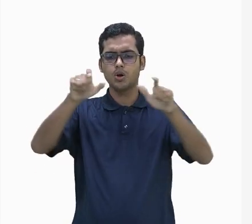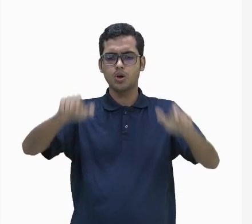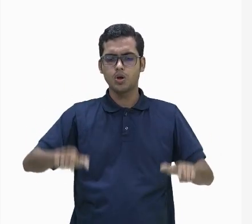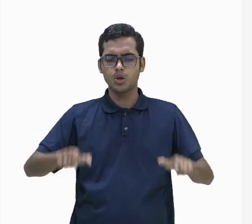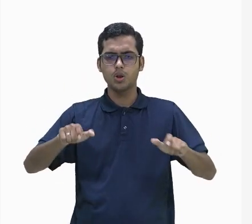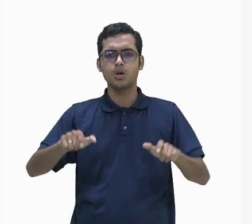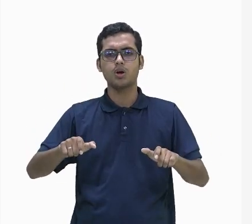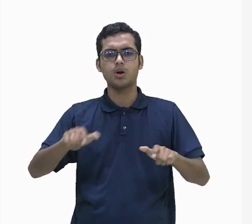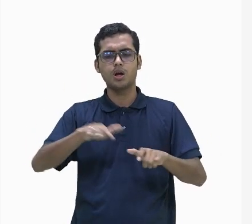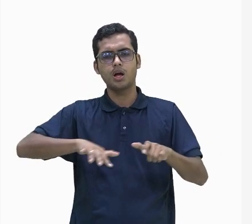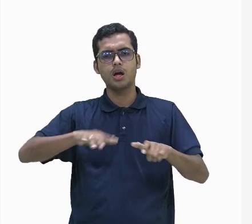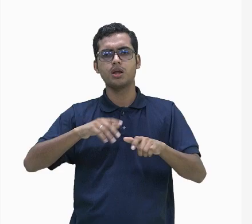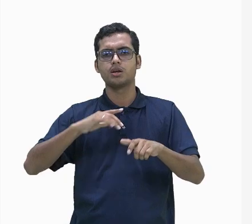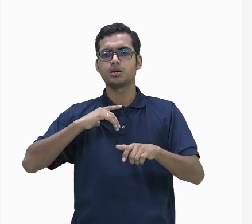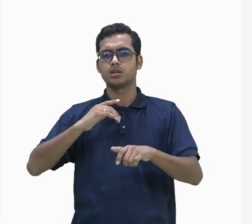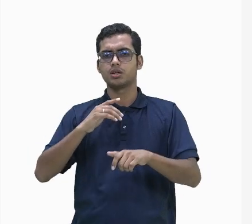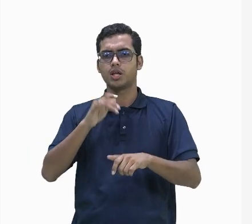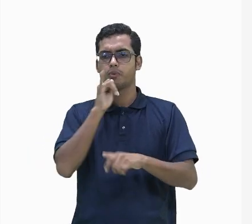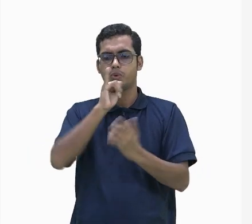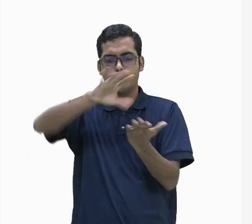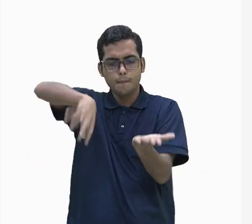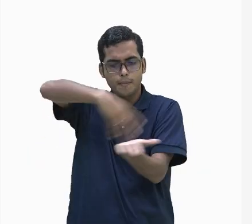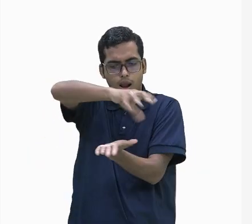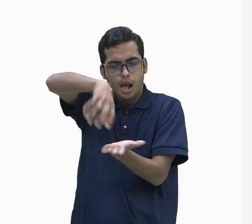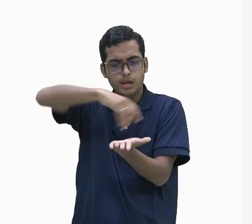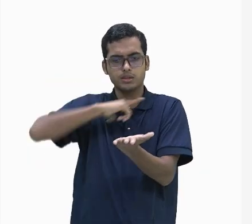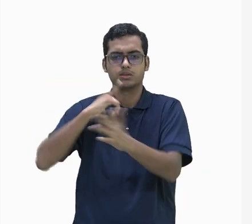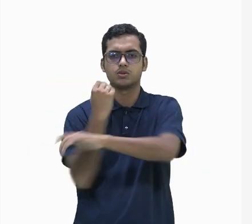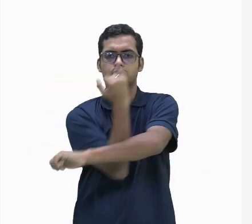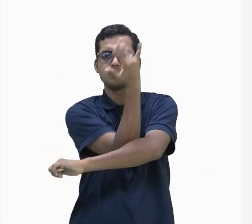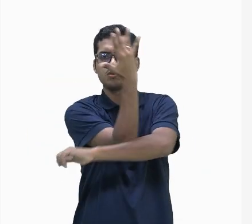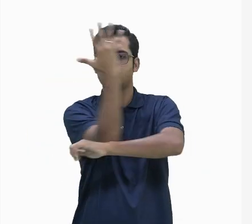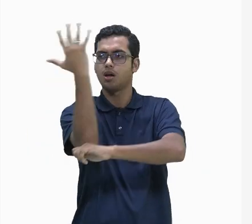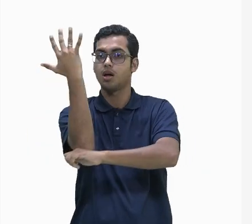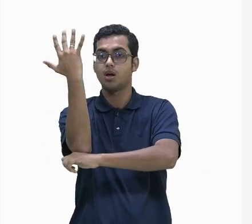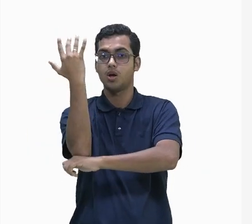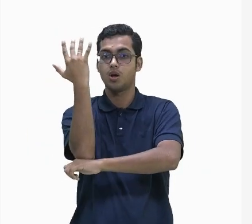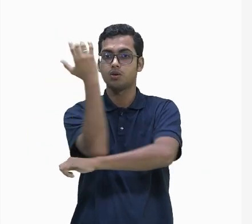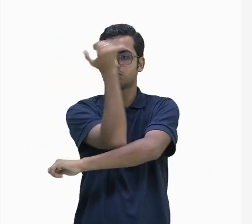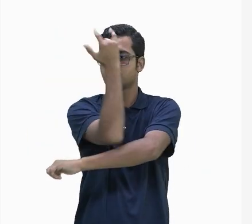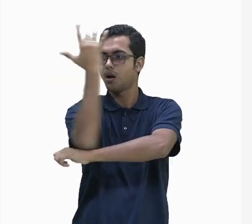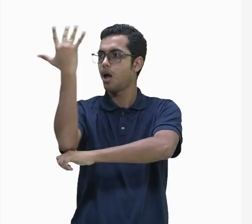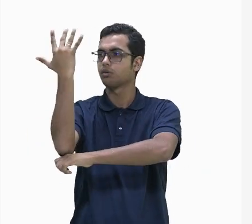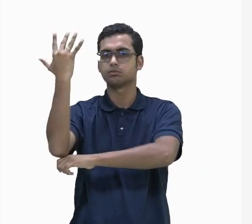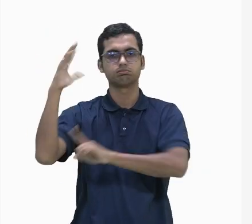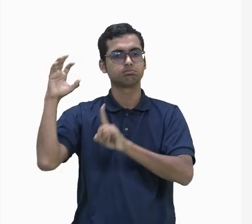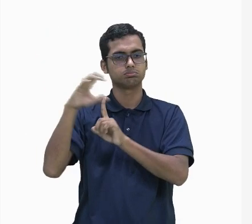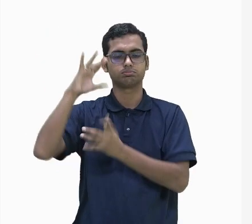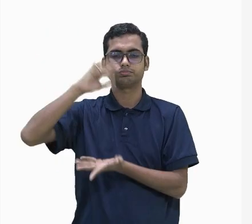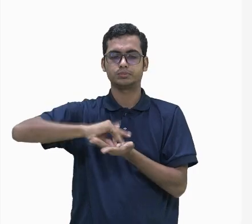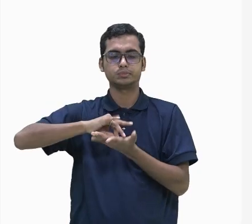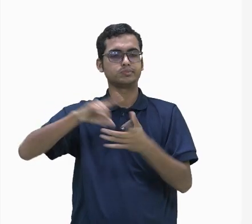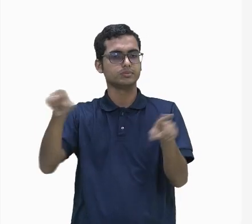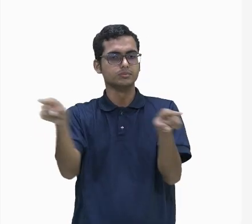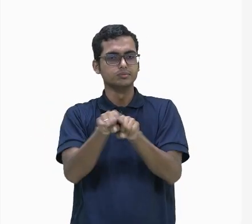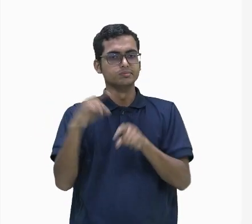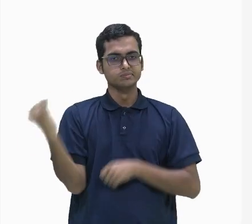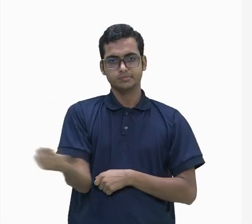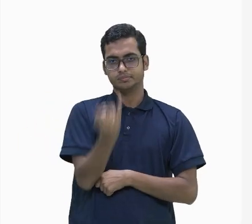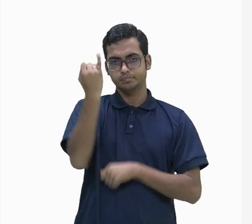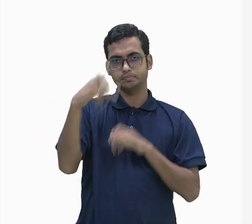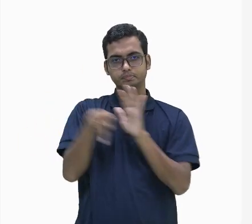uma árvore, né? Ela tem um grande impacto na manutenção do